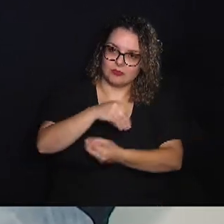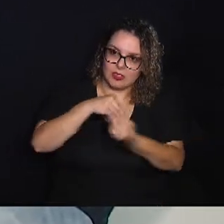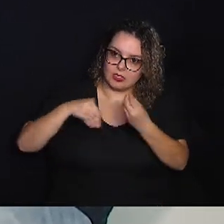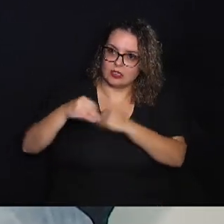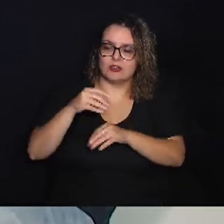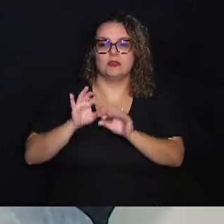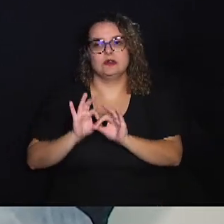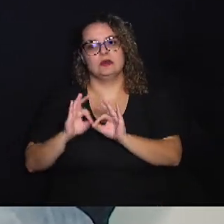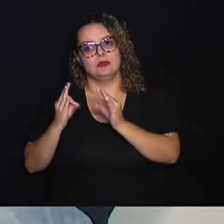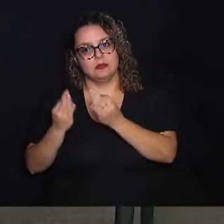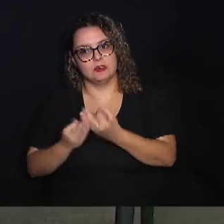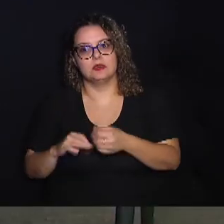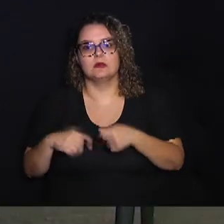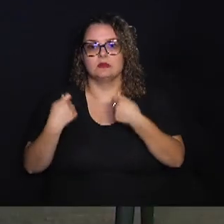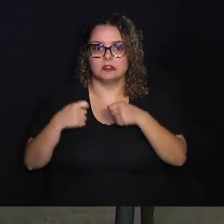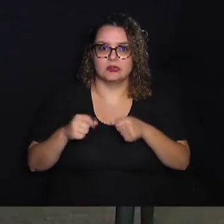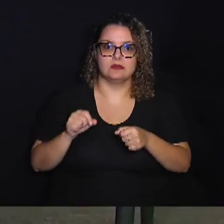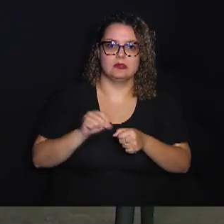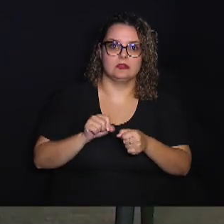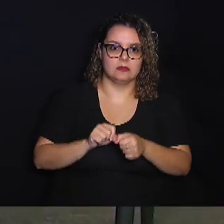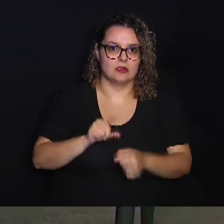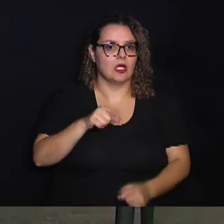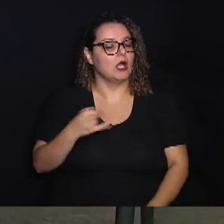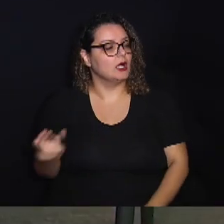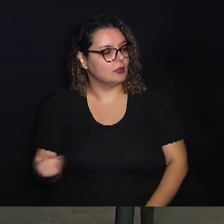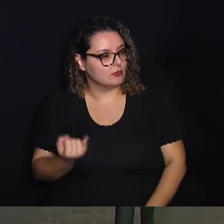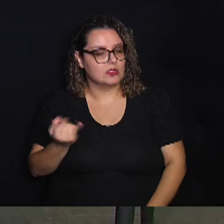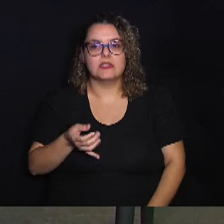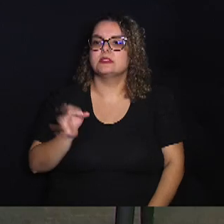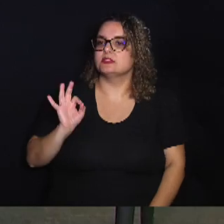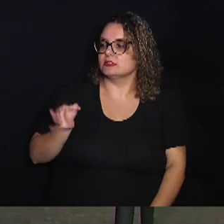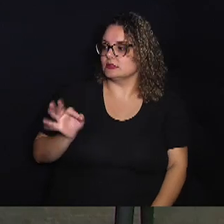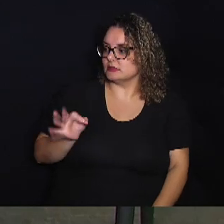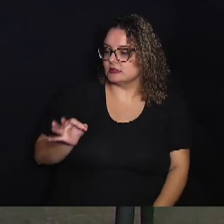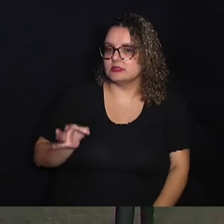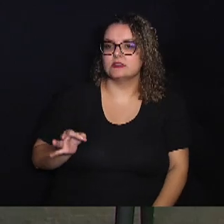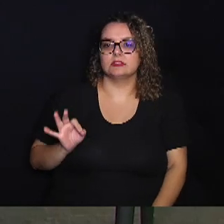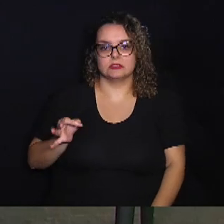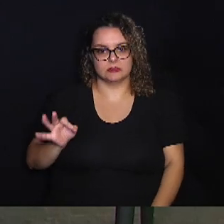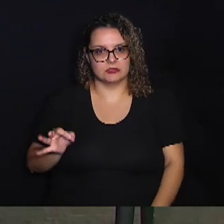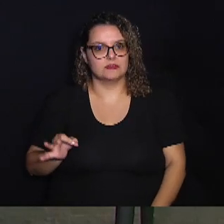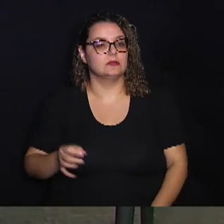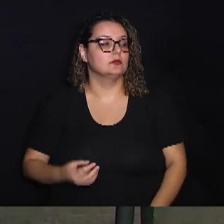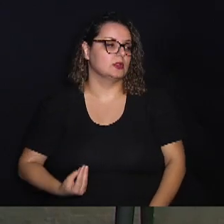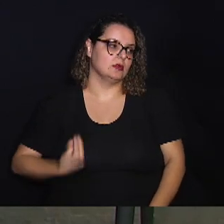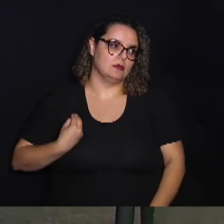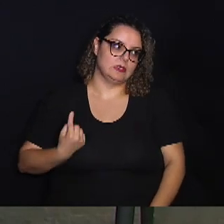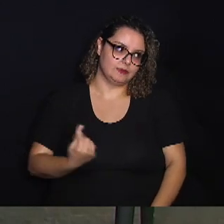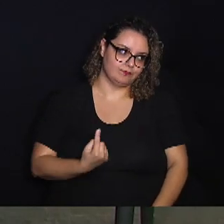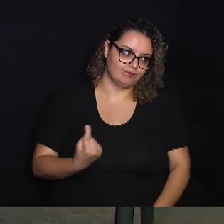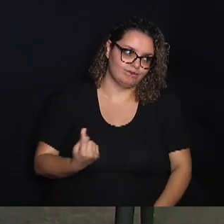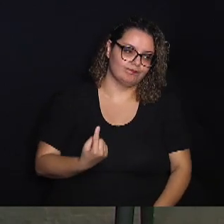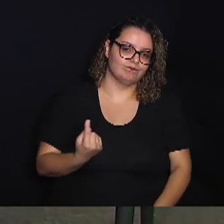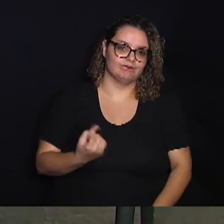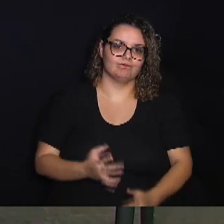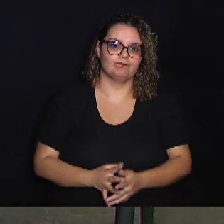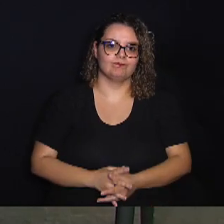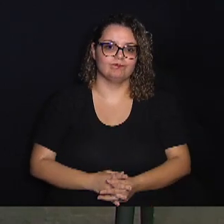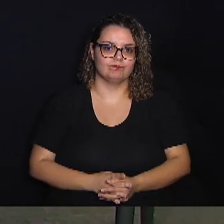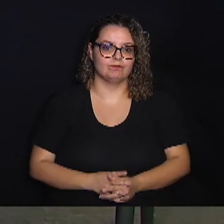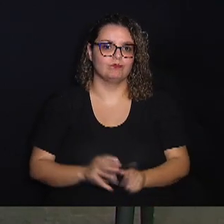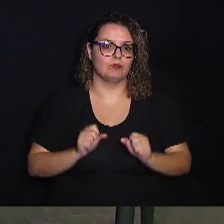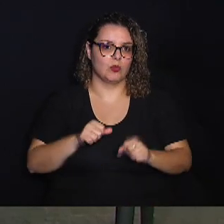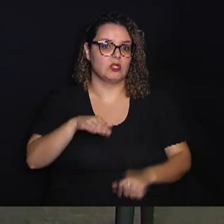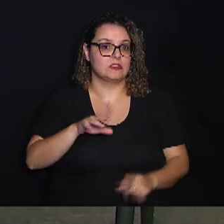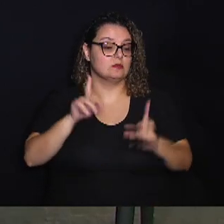família que é necessário que a gente faça. É fundamental, Sem né? dúvida. Sim. Porque passar por isso sozinho pode ser mais